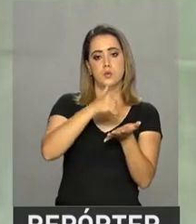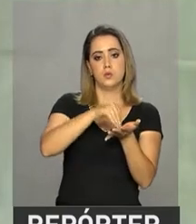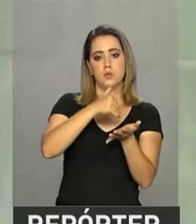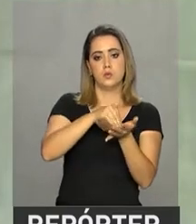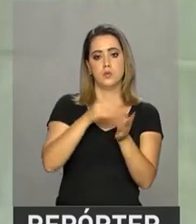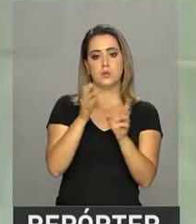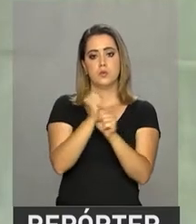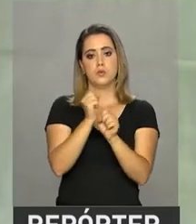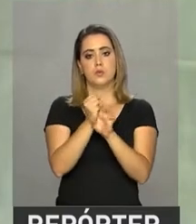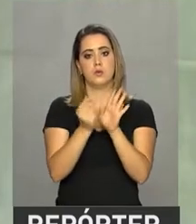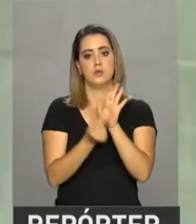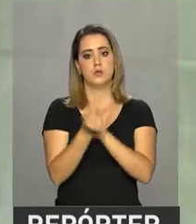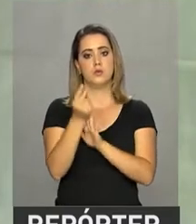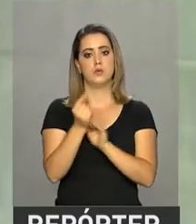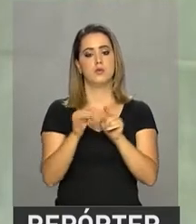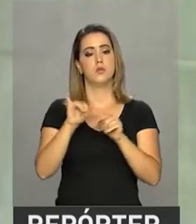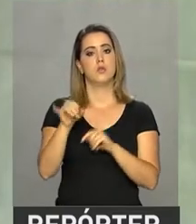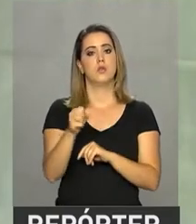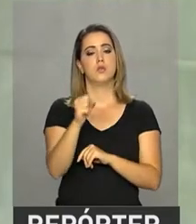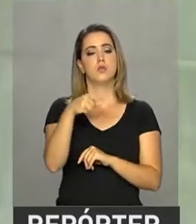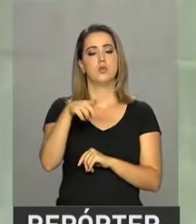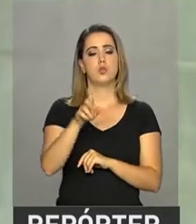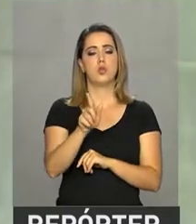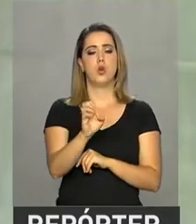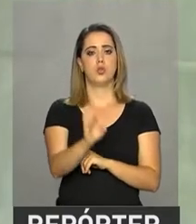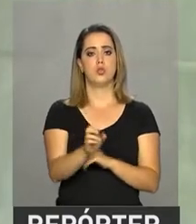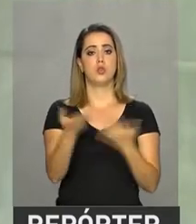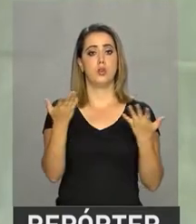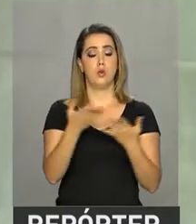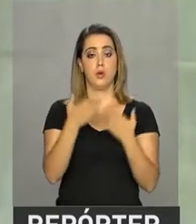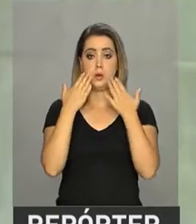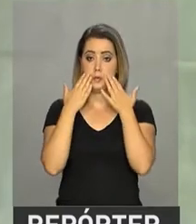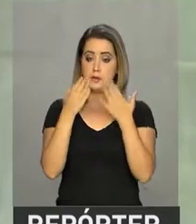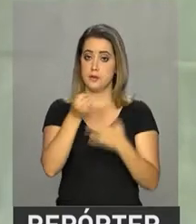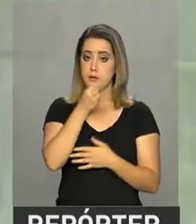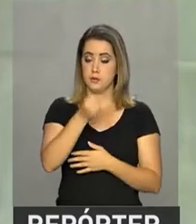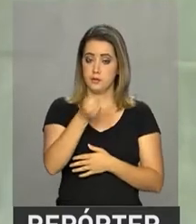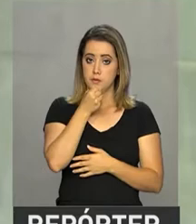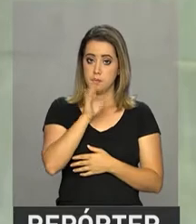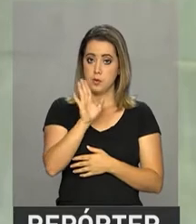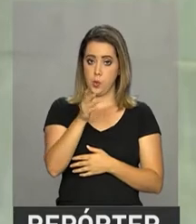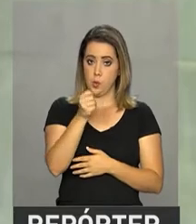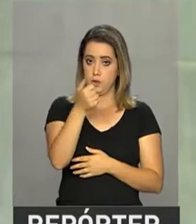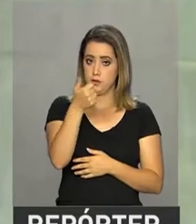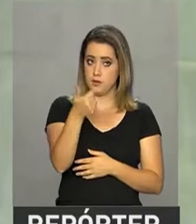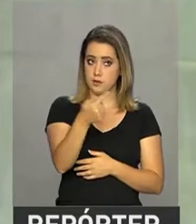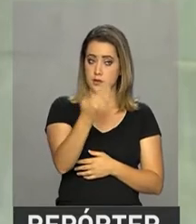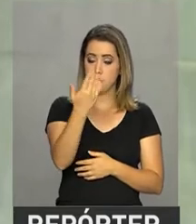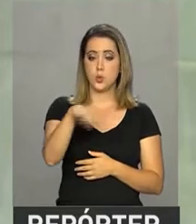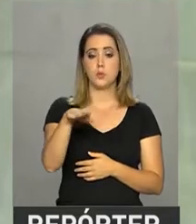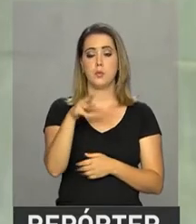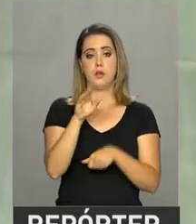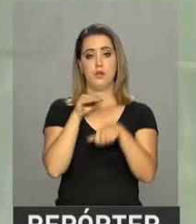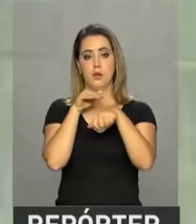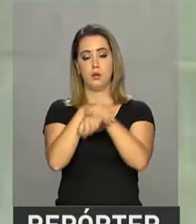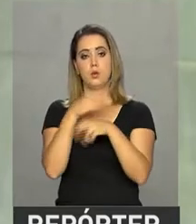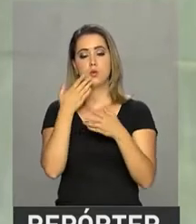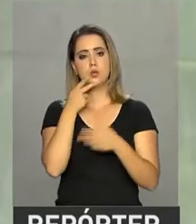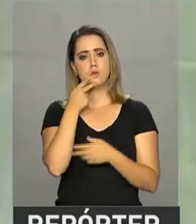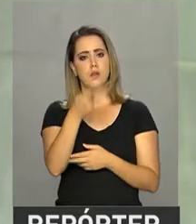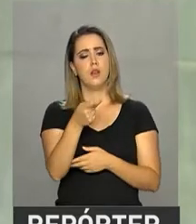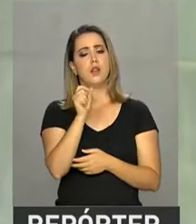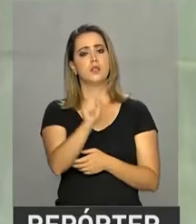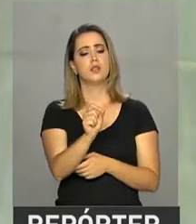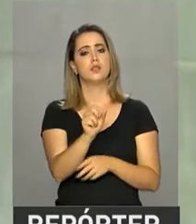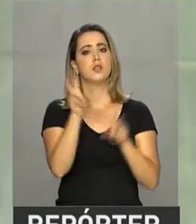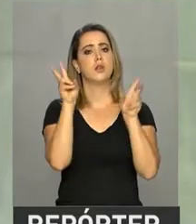orçamento federal george soares concedem entrevista coletiva daqui a pouco às sete e meia da noite para falarem sobre o